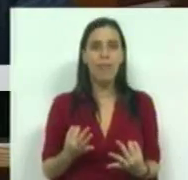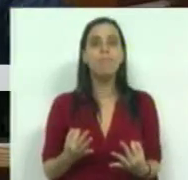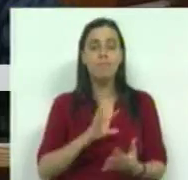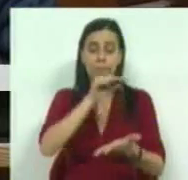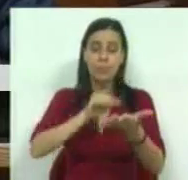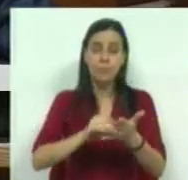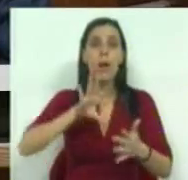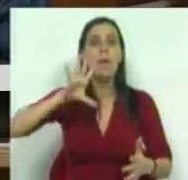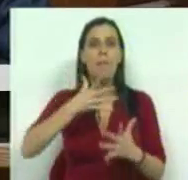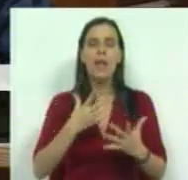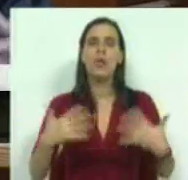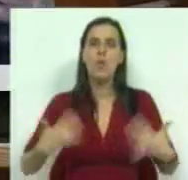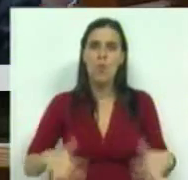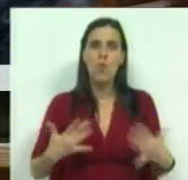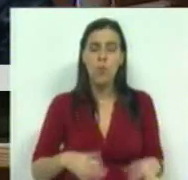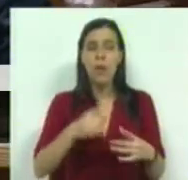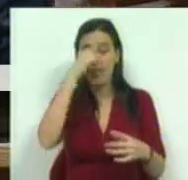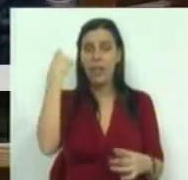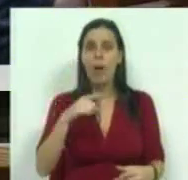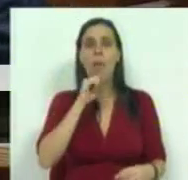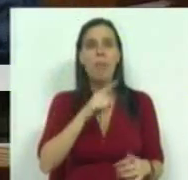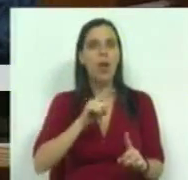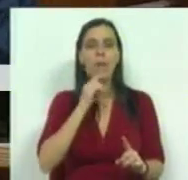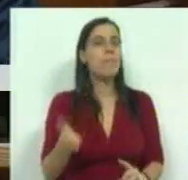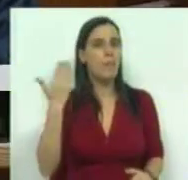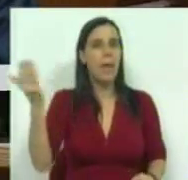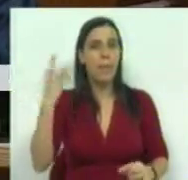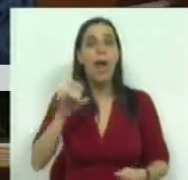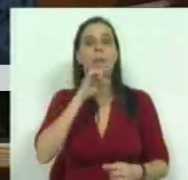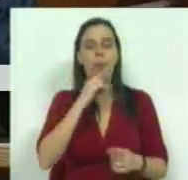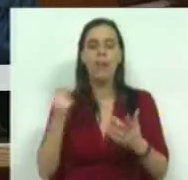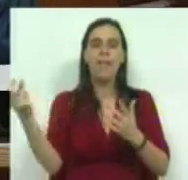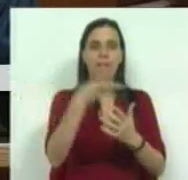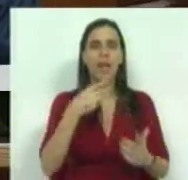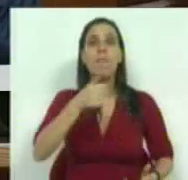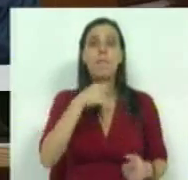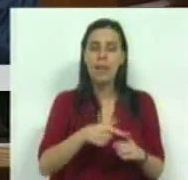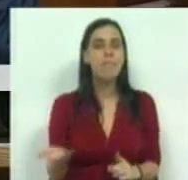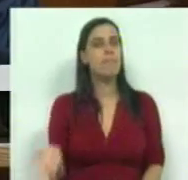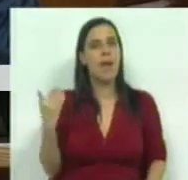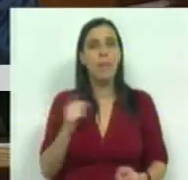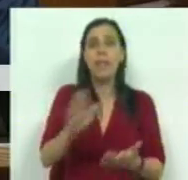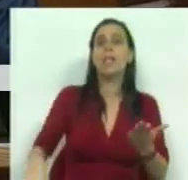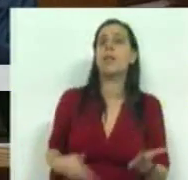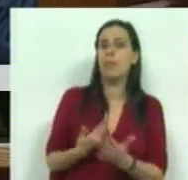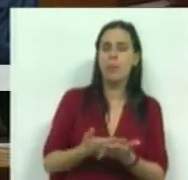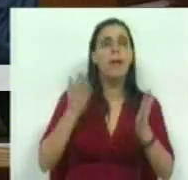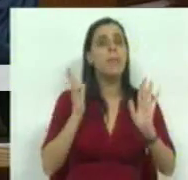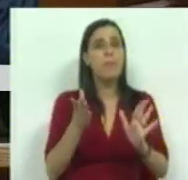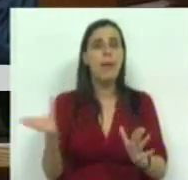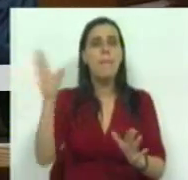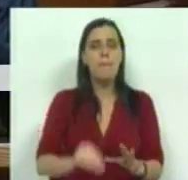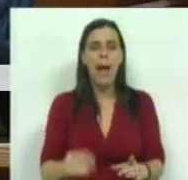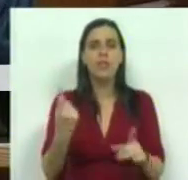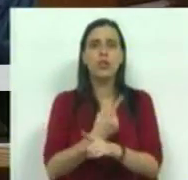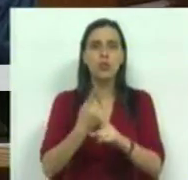de colocar o país a ferro e fogo pode não ser suficiente o conjunto das medidas que propõe e necessitar ainda